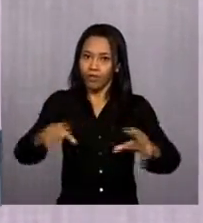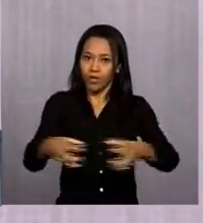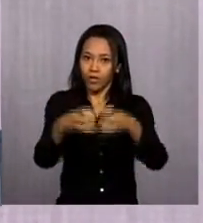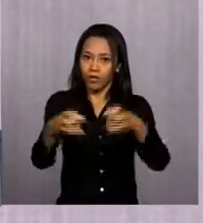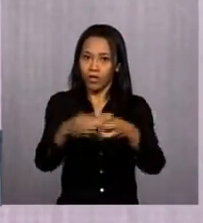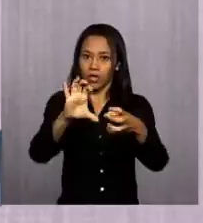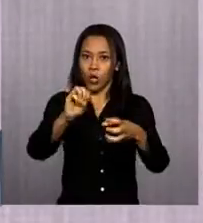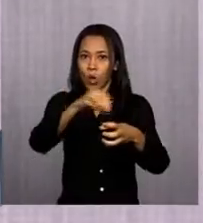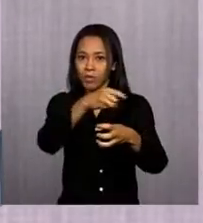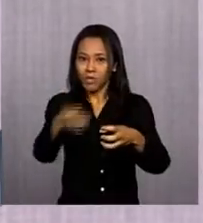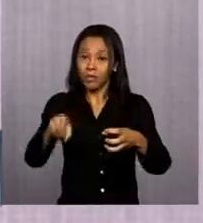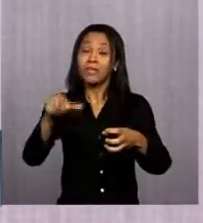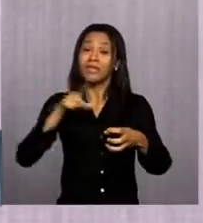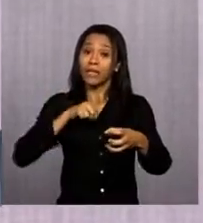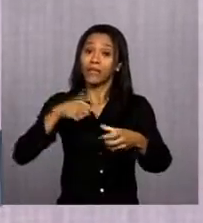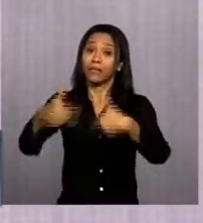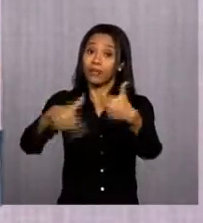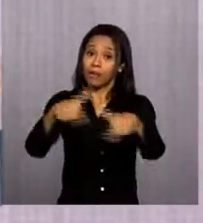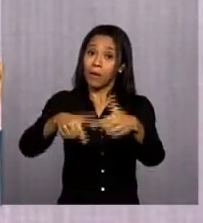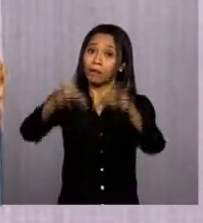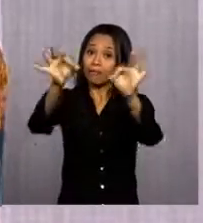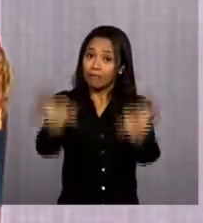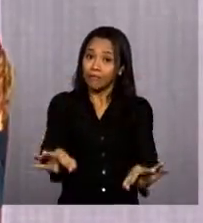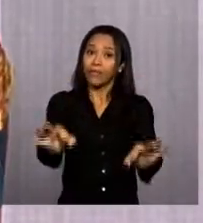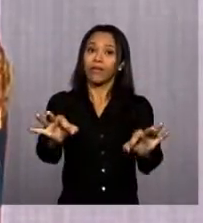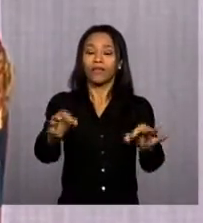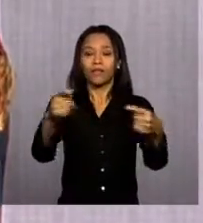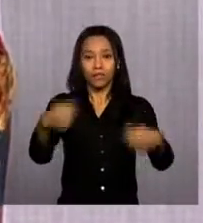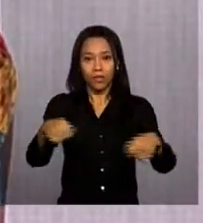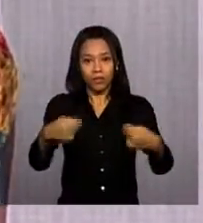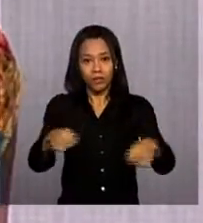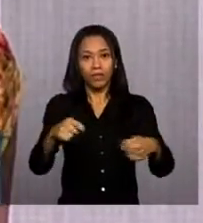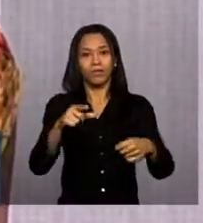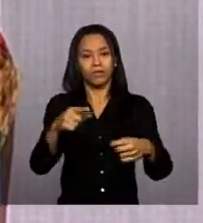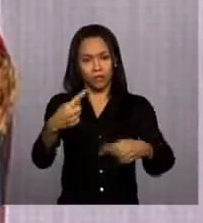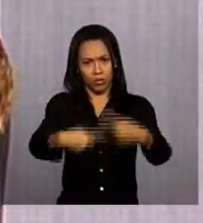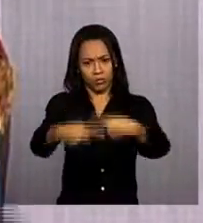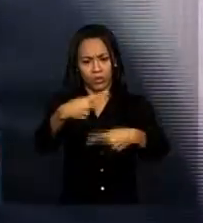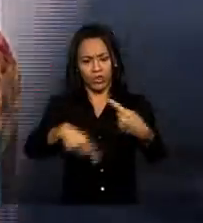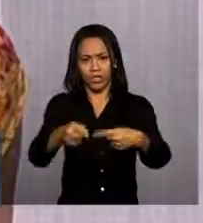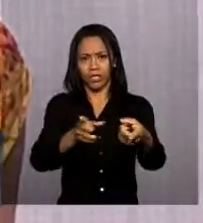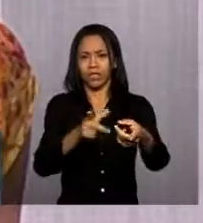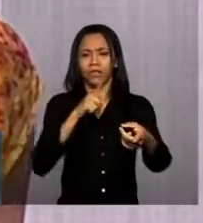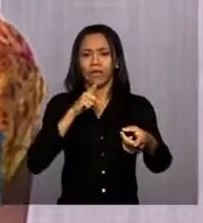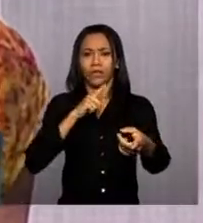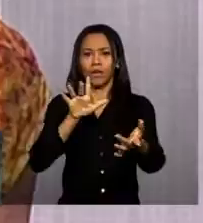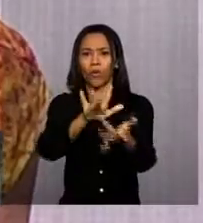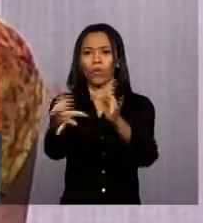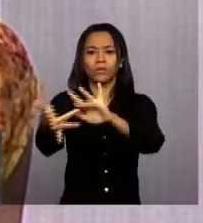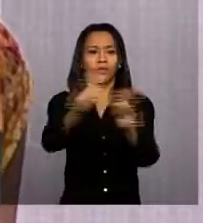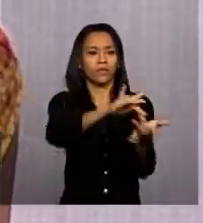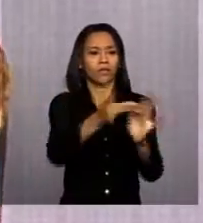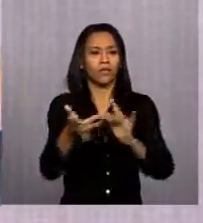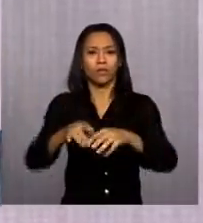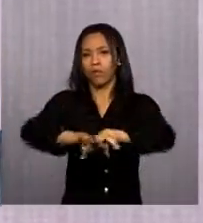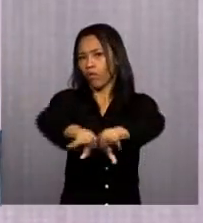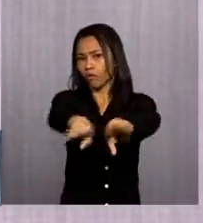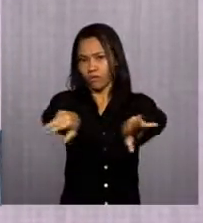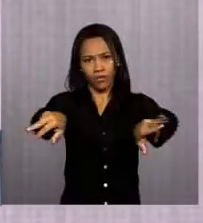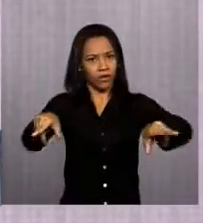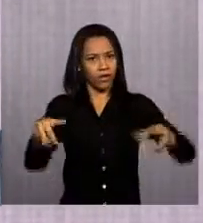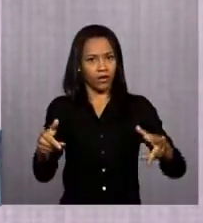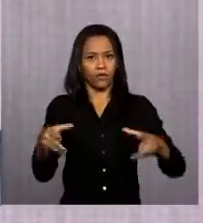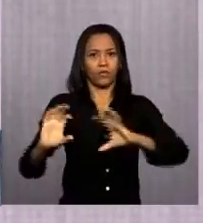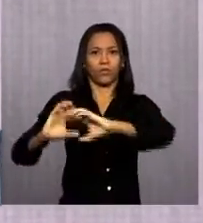termos ações concretas e transversais, como tem que ser as políticas eficazes, tem que ter essa transversalidade na perspectiva